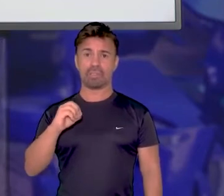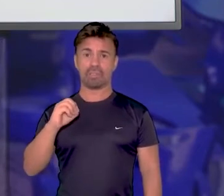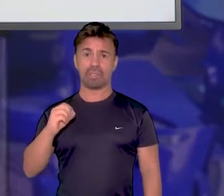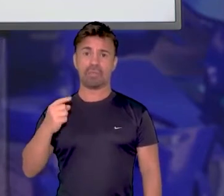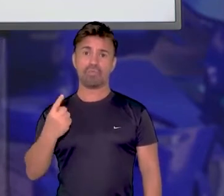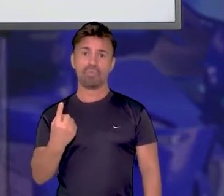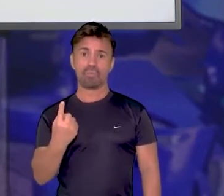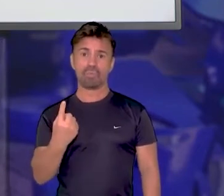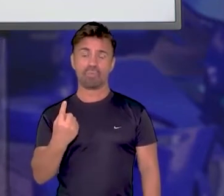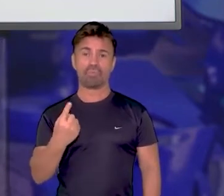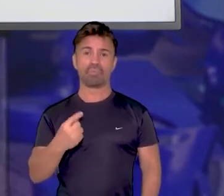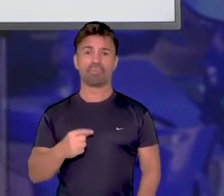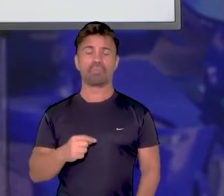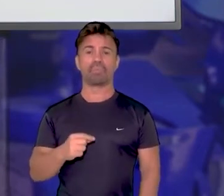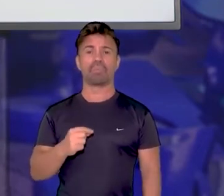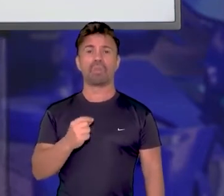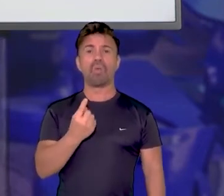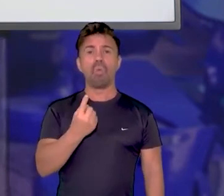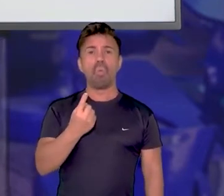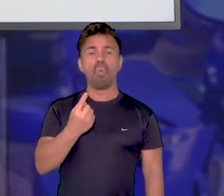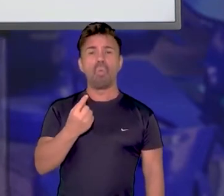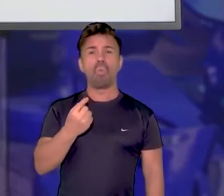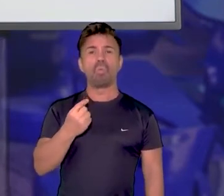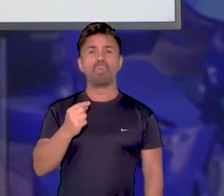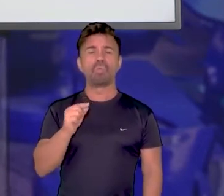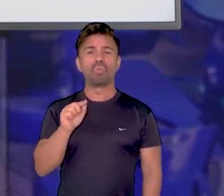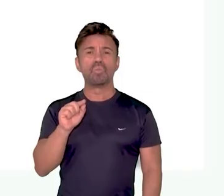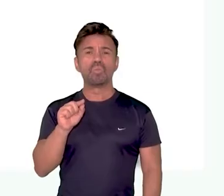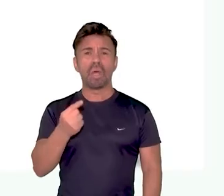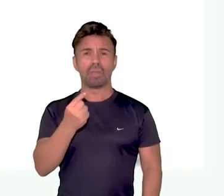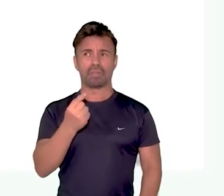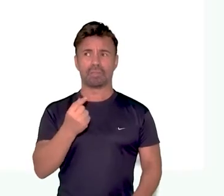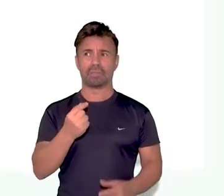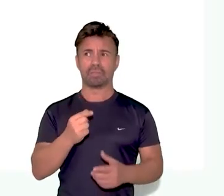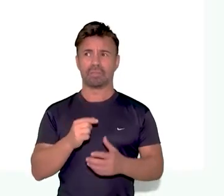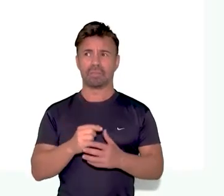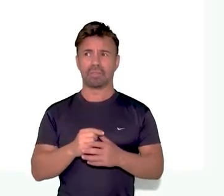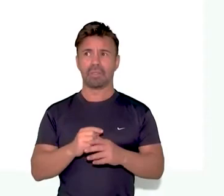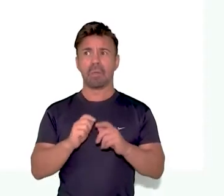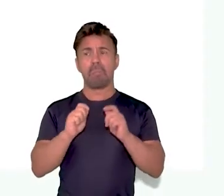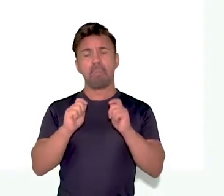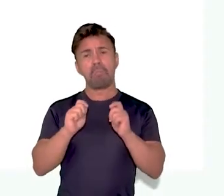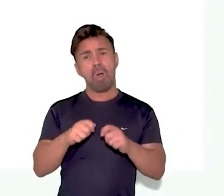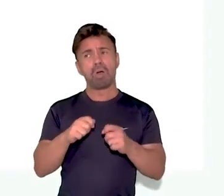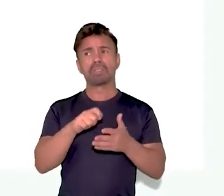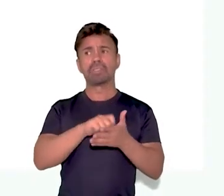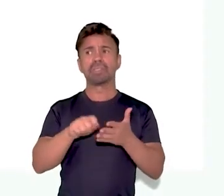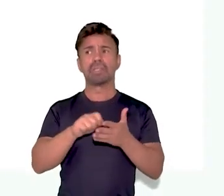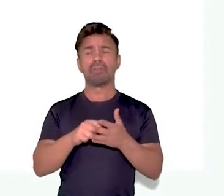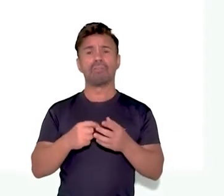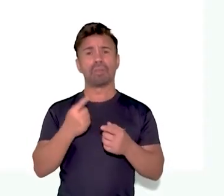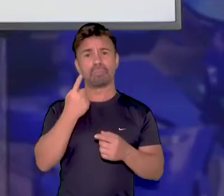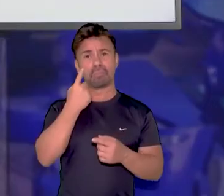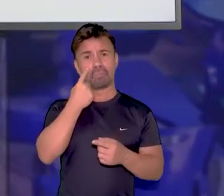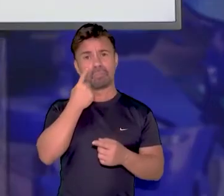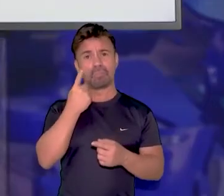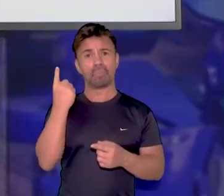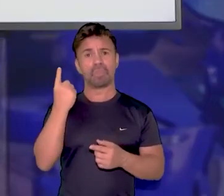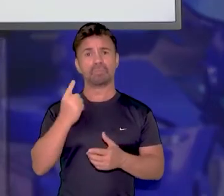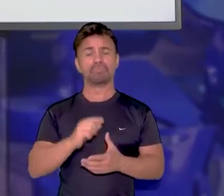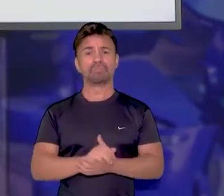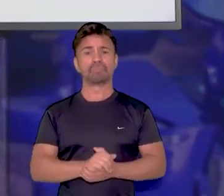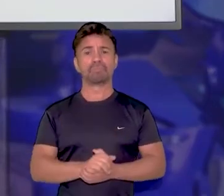0,0001 ou seja um décimo de milionésimo porém eu posso escrever isso dessa maneira